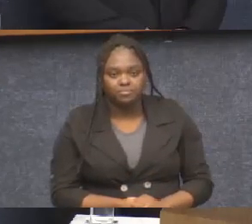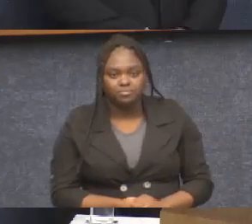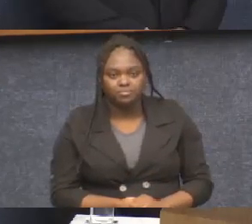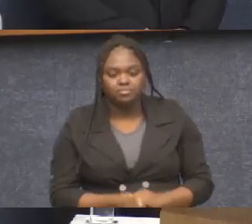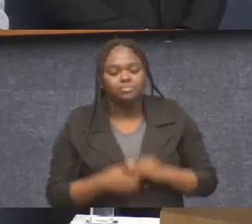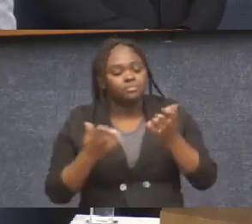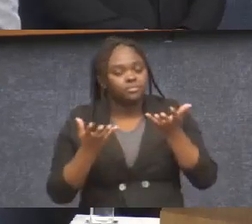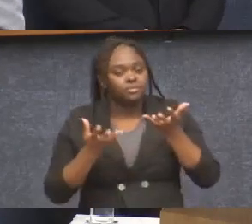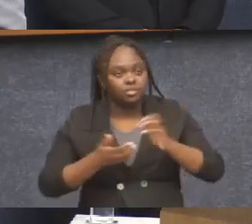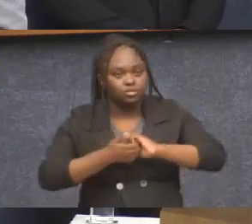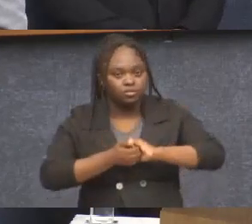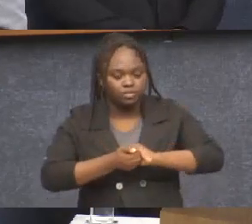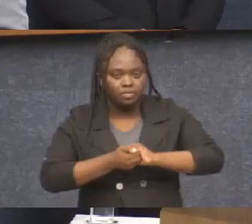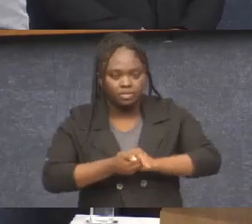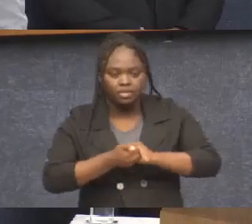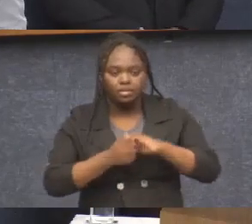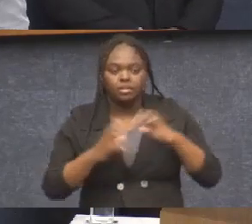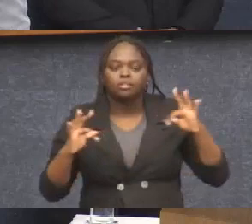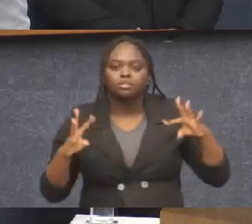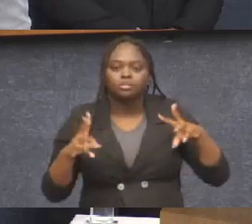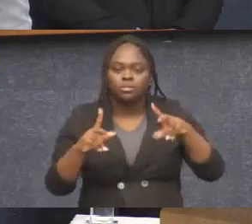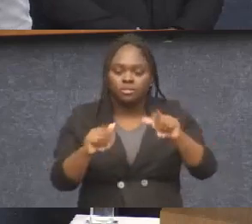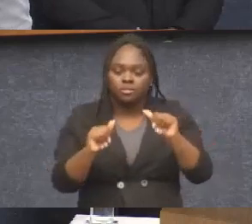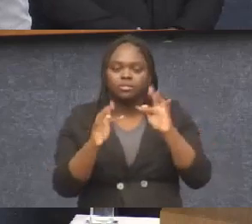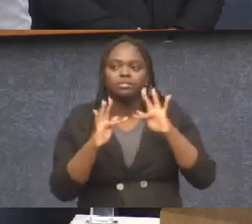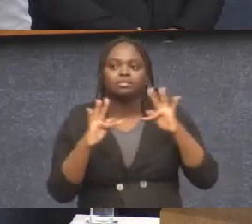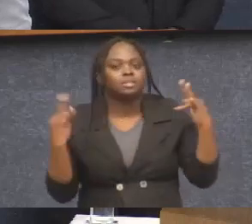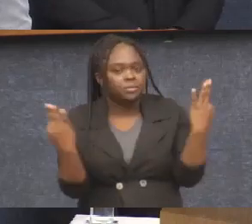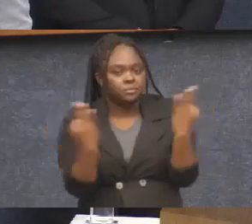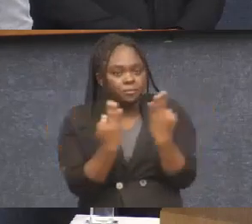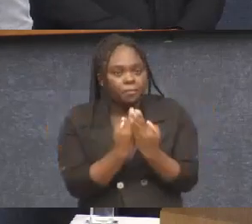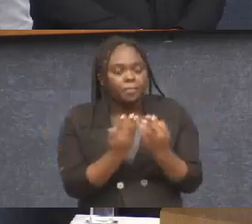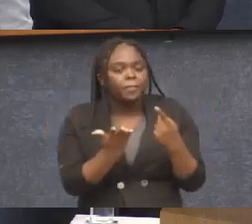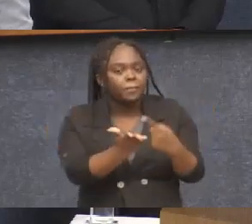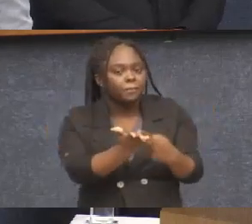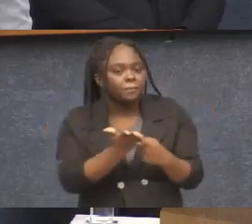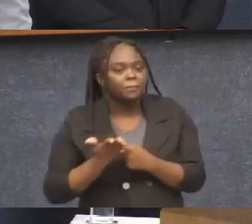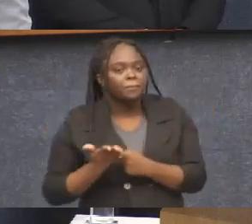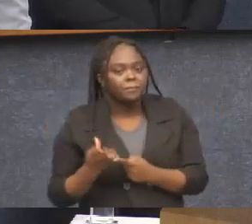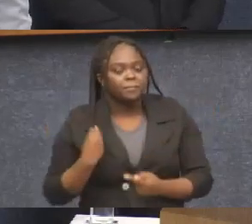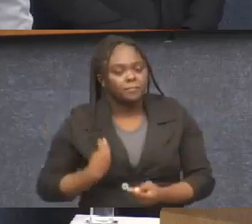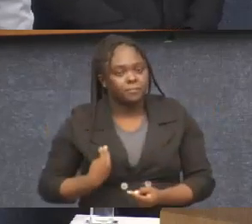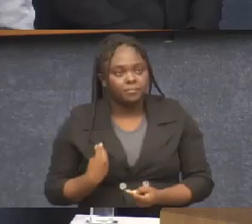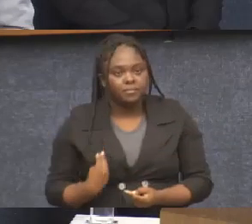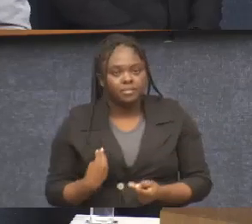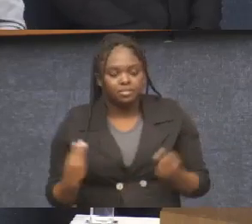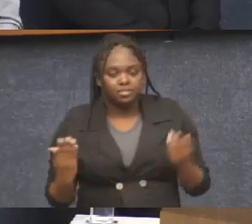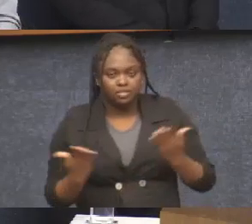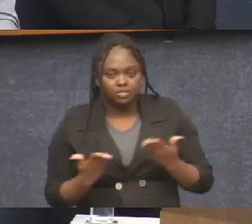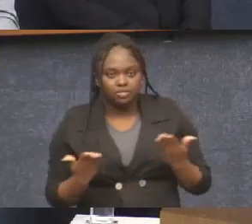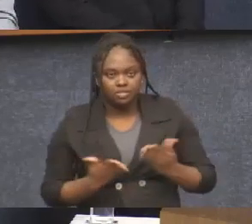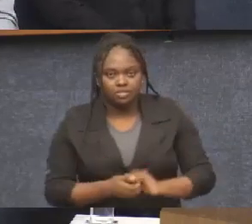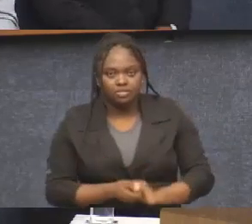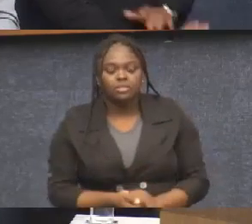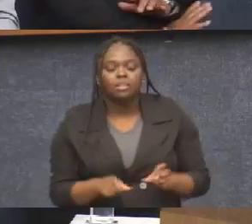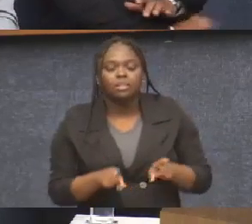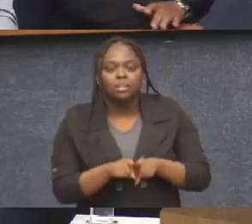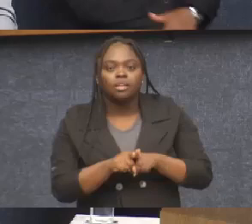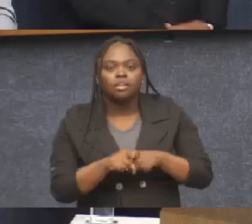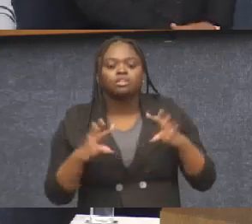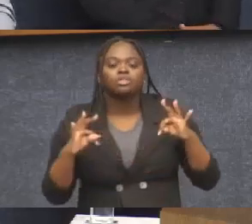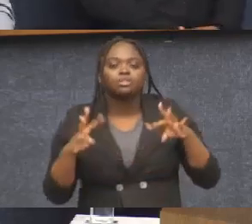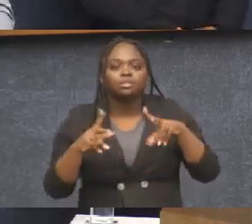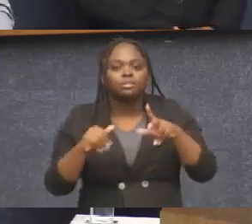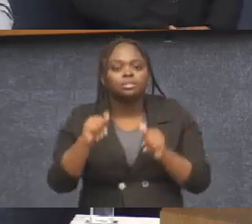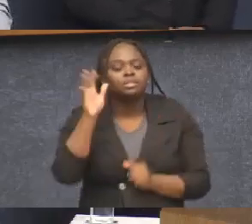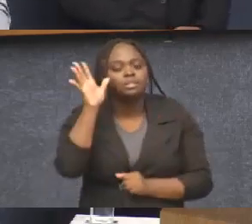Quero saudar também a todos os familiares e convidados aqui presentes e a todos que nos